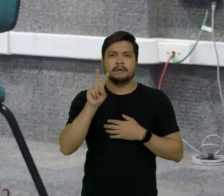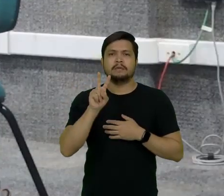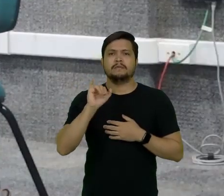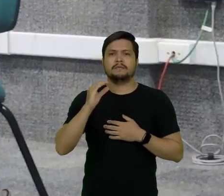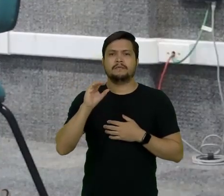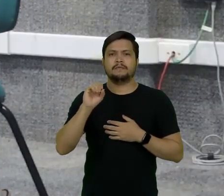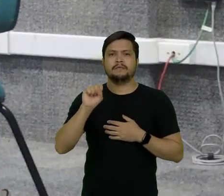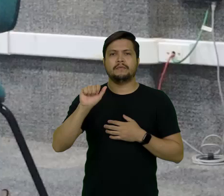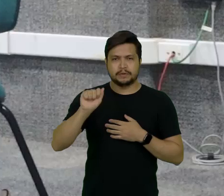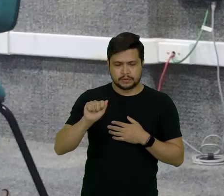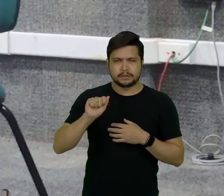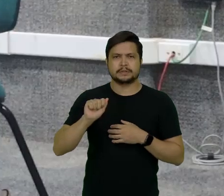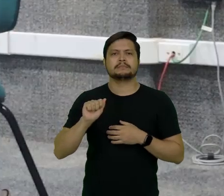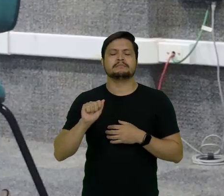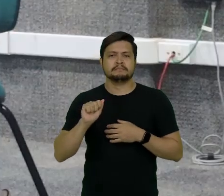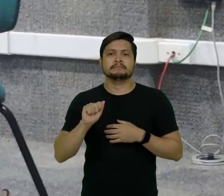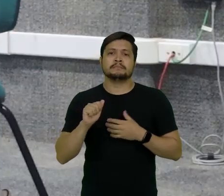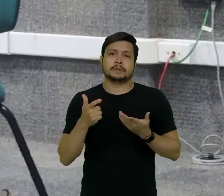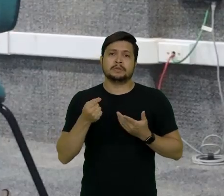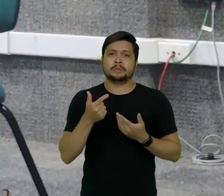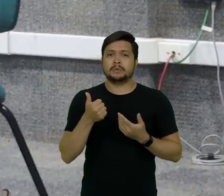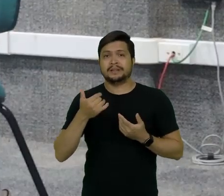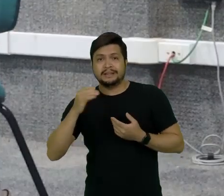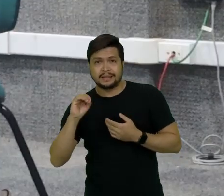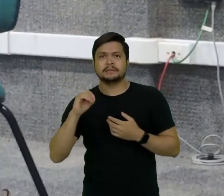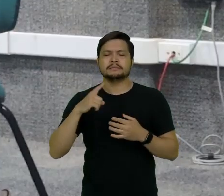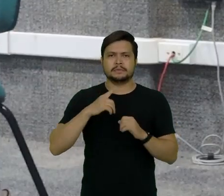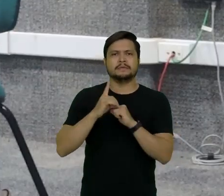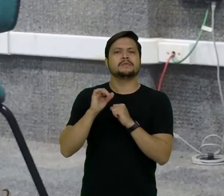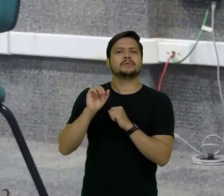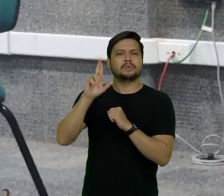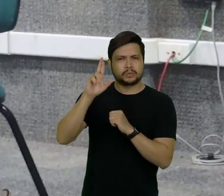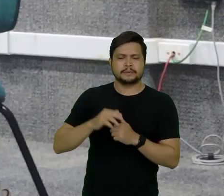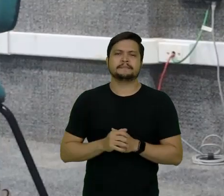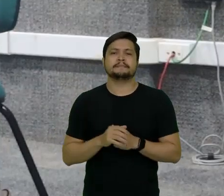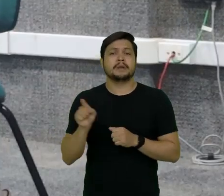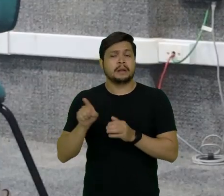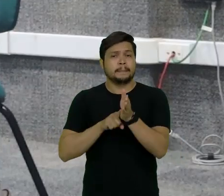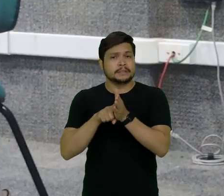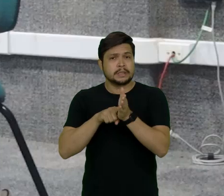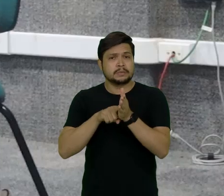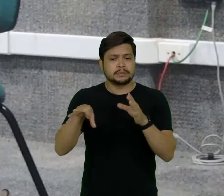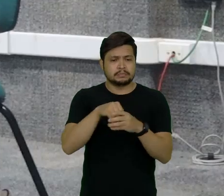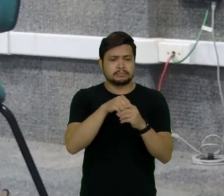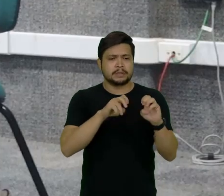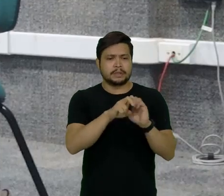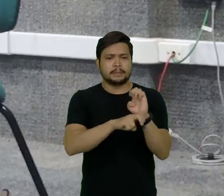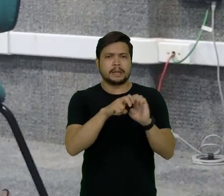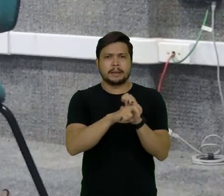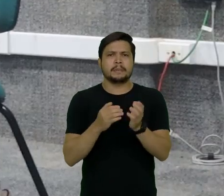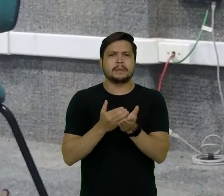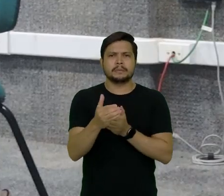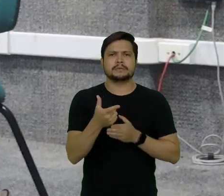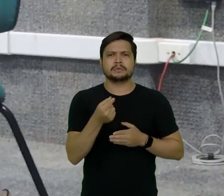Viçosa em 2002 e em 2010 foi titulada doutora em ciências pela Exalc-USP. É pesquisadora da